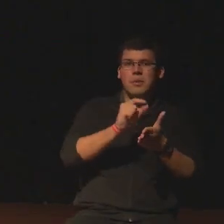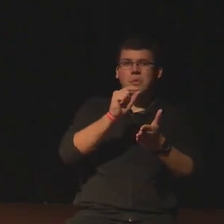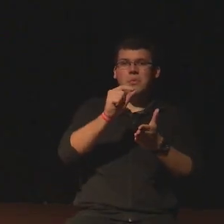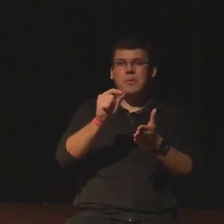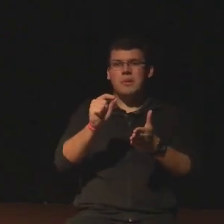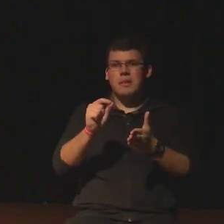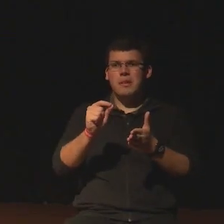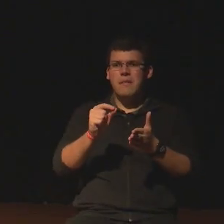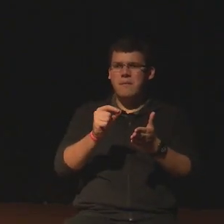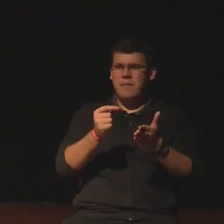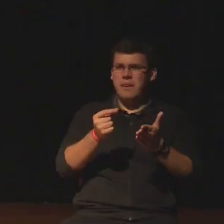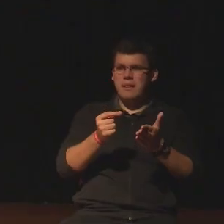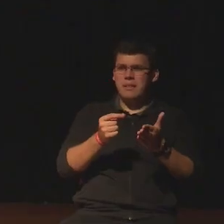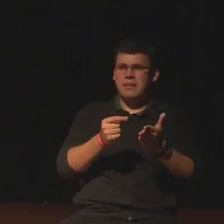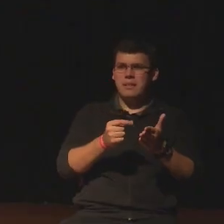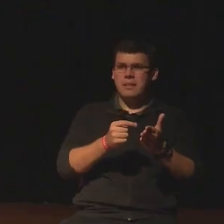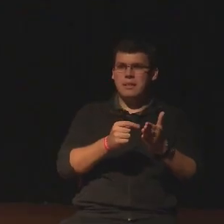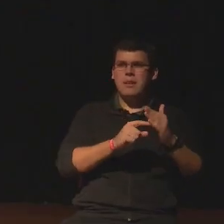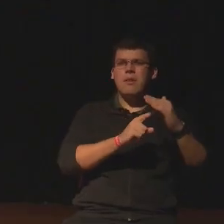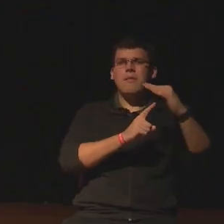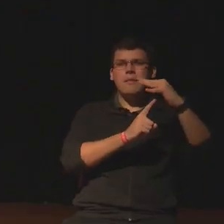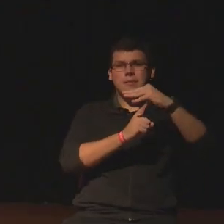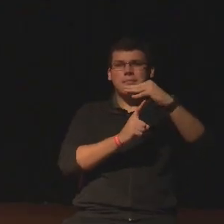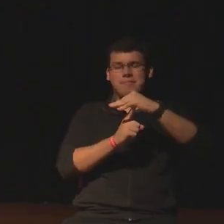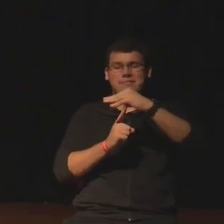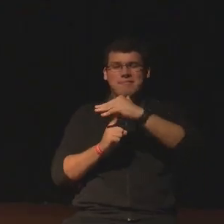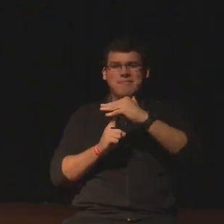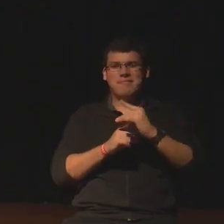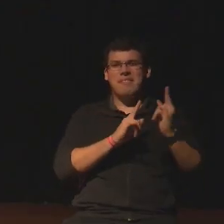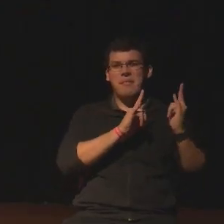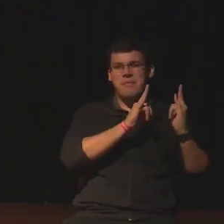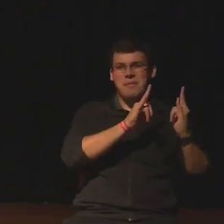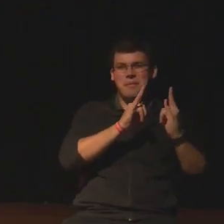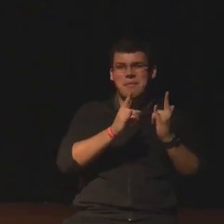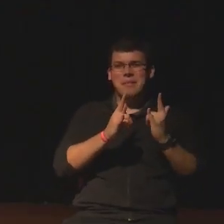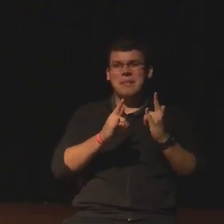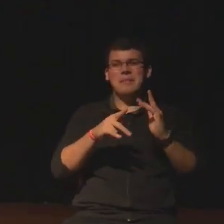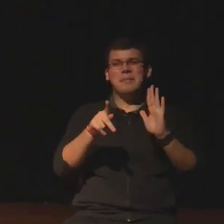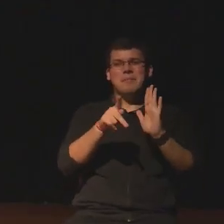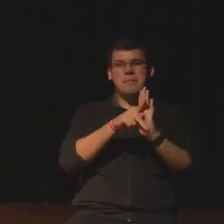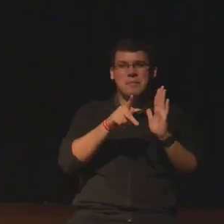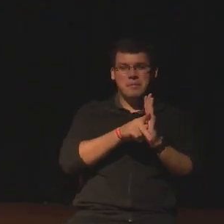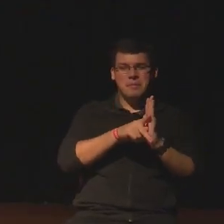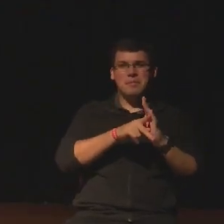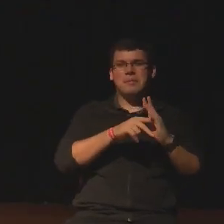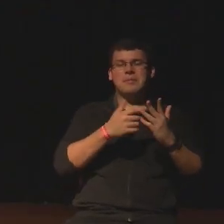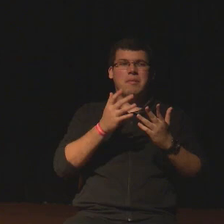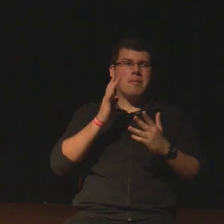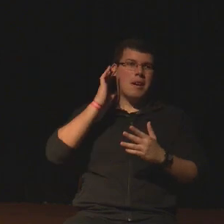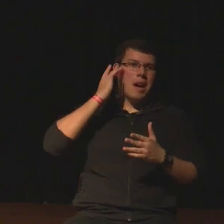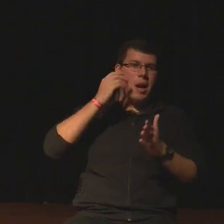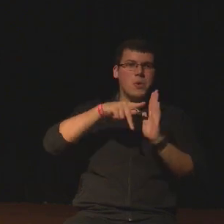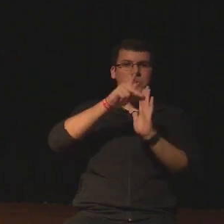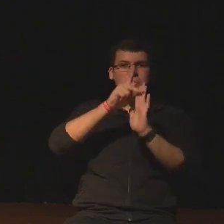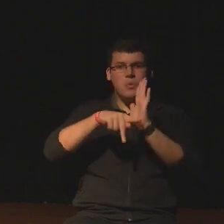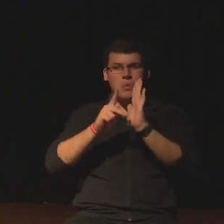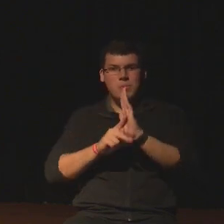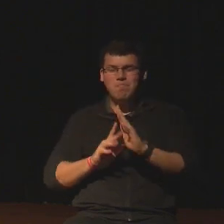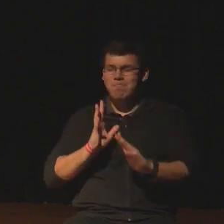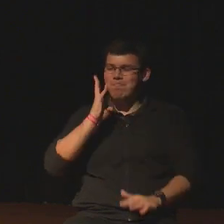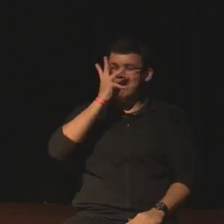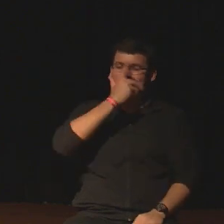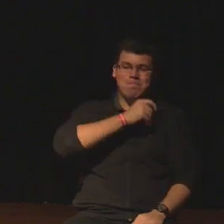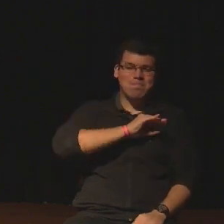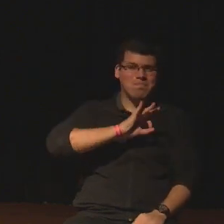para a Rua Pamplona também, né? E eu acho que o projeto está lindo, maravilhoso. Eu só queria